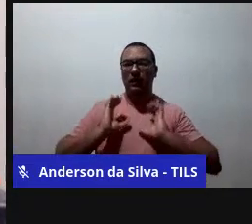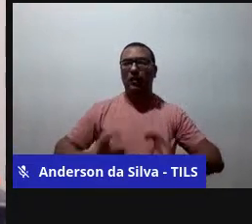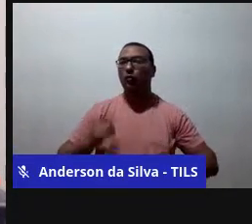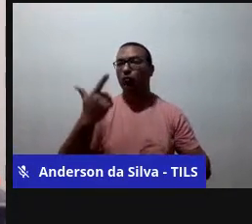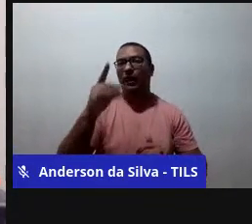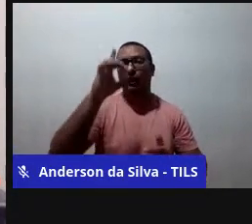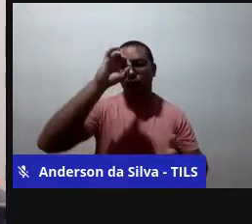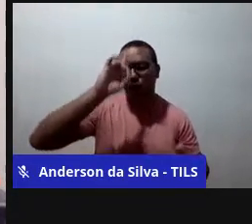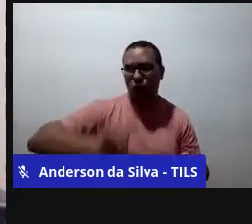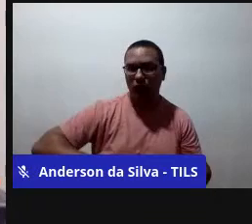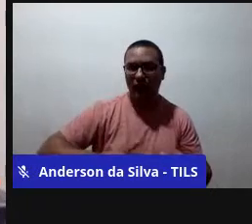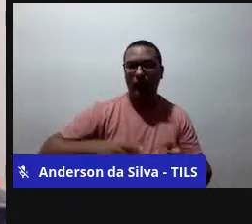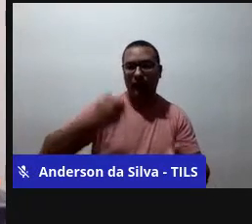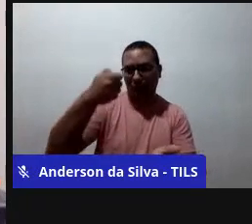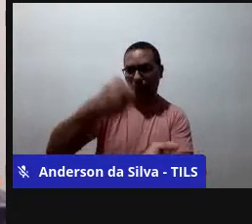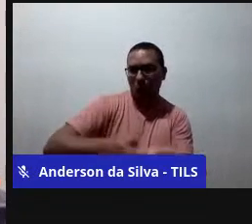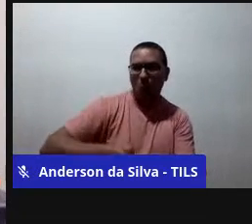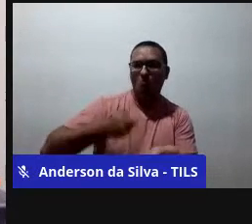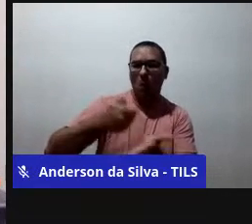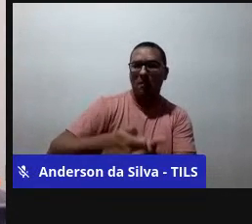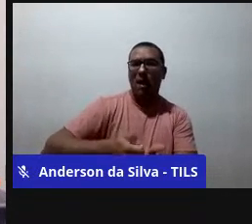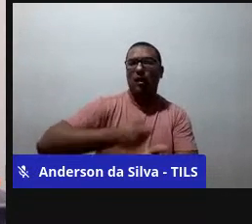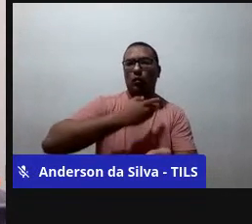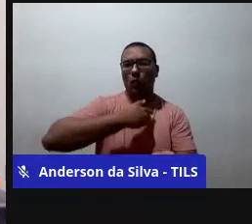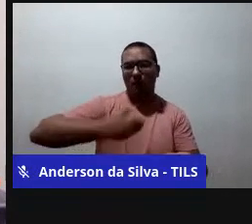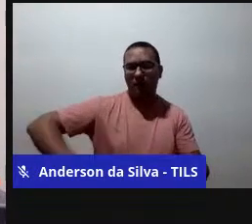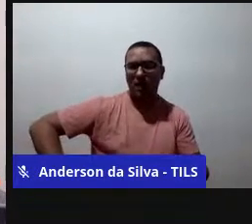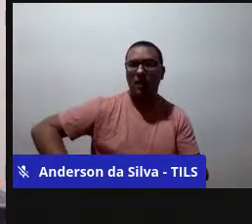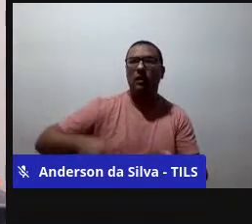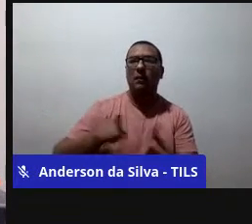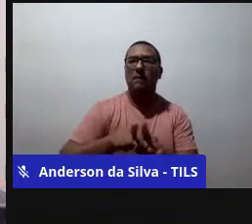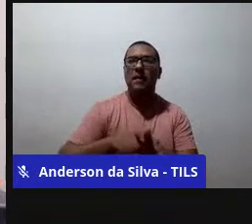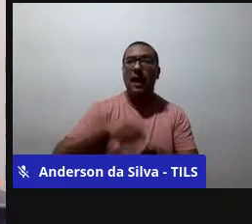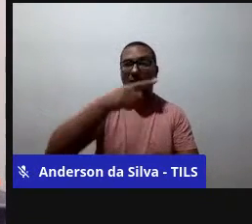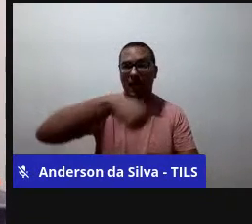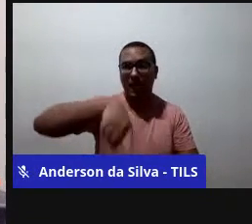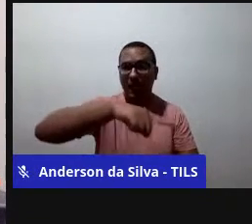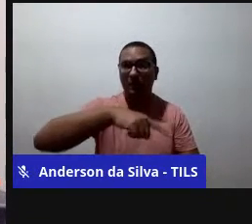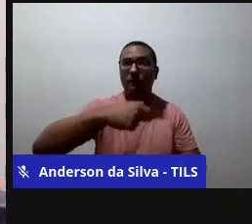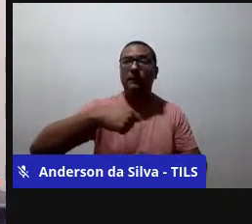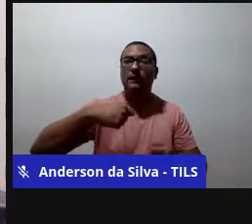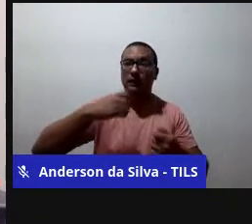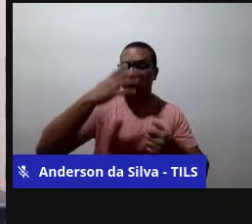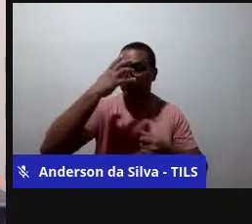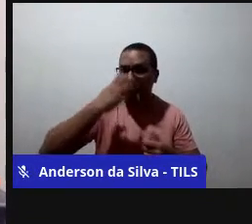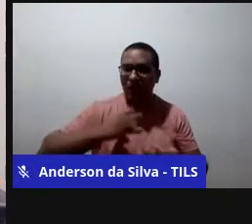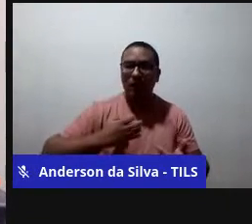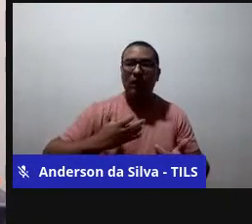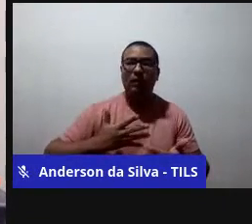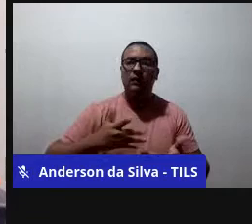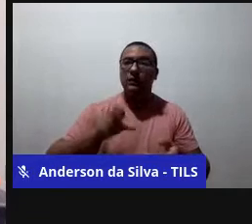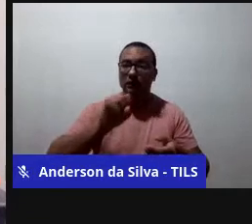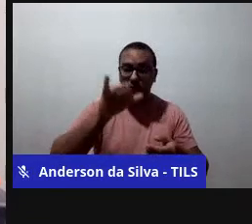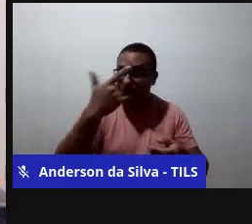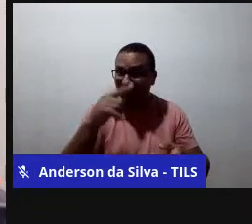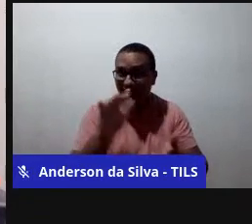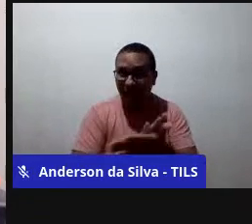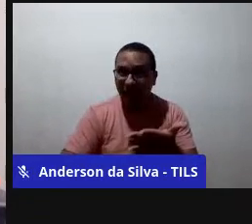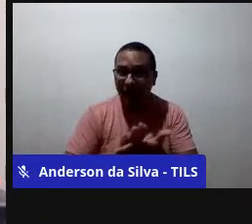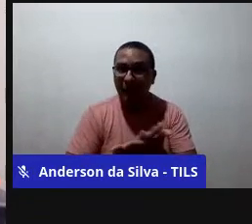não puder exigir dos governantes uma gestão imparcial, o conceito de cidade inteligente, ele